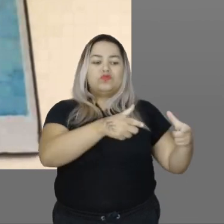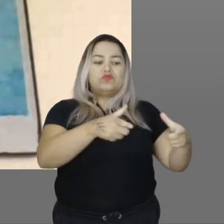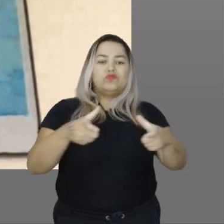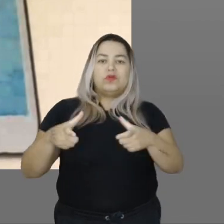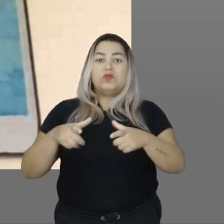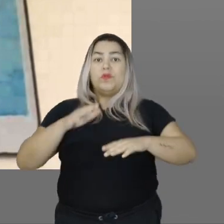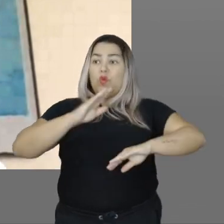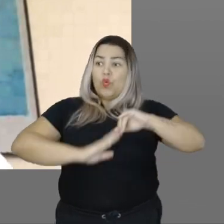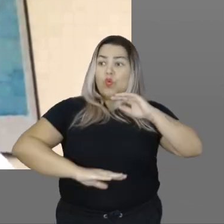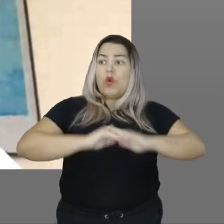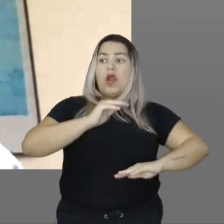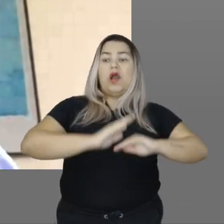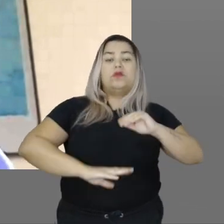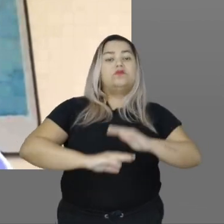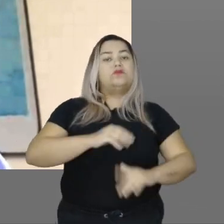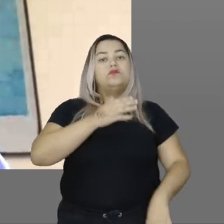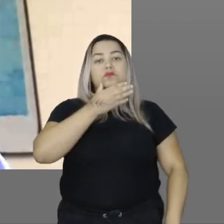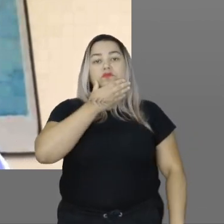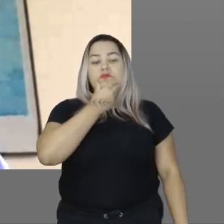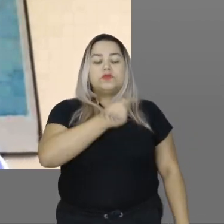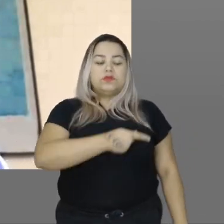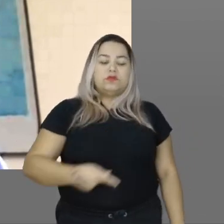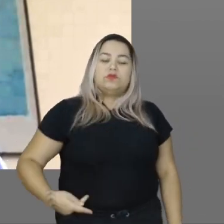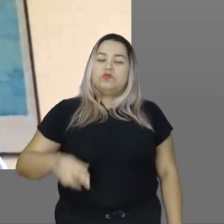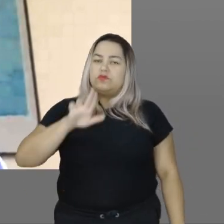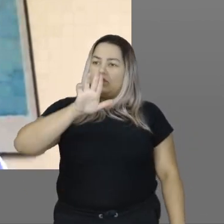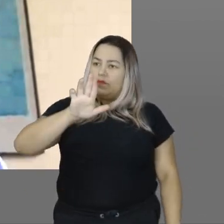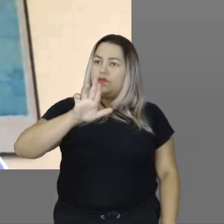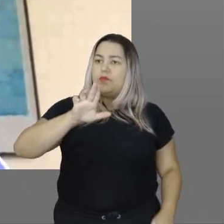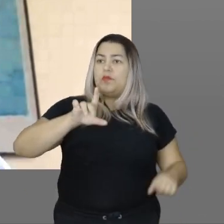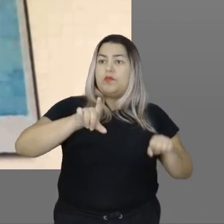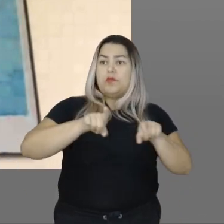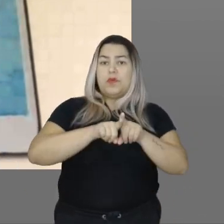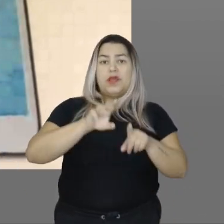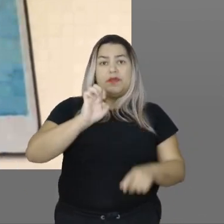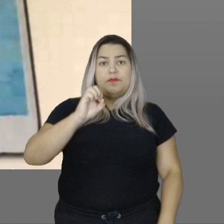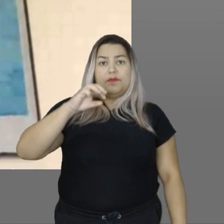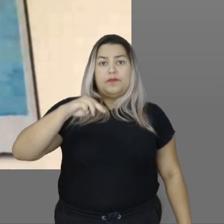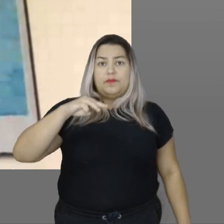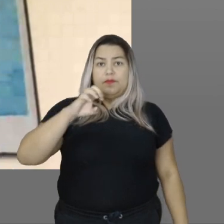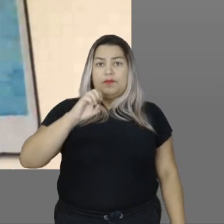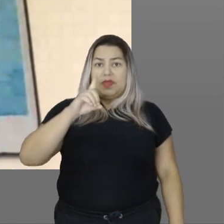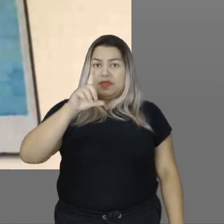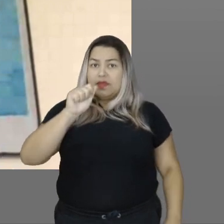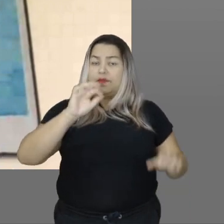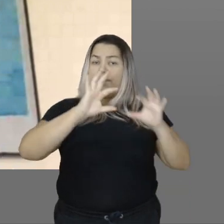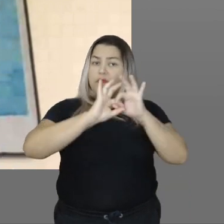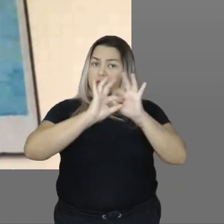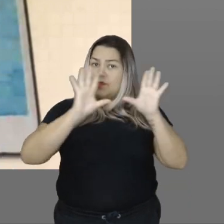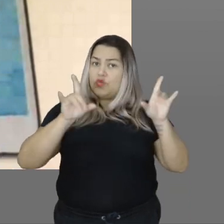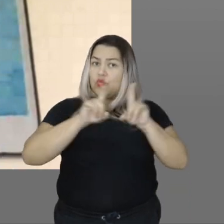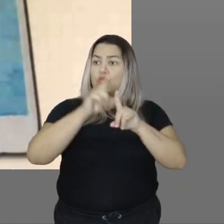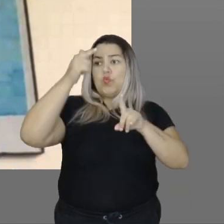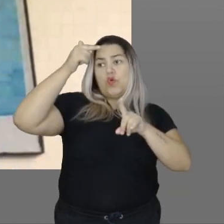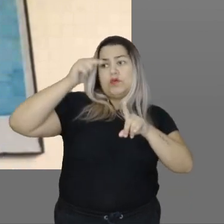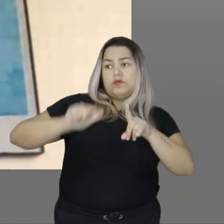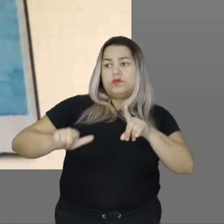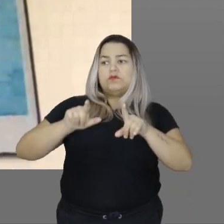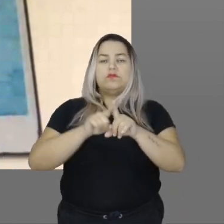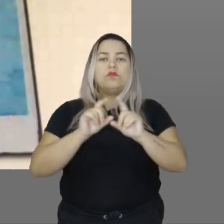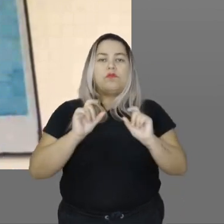ato do governo Lula foi a negociação de uma emenda constitucional que permitiu recuperar